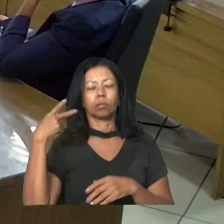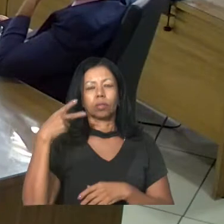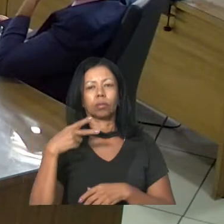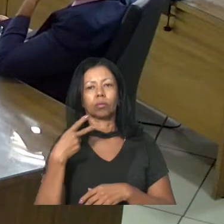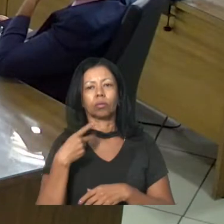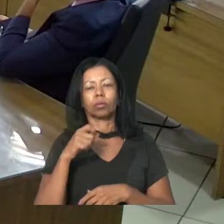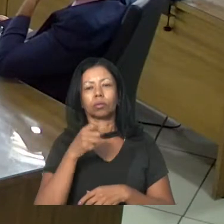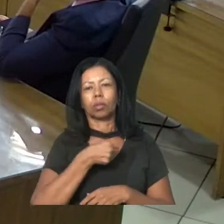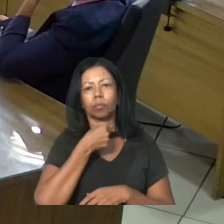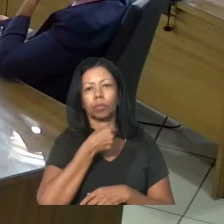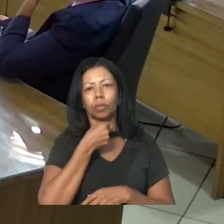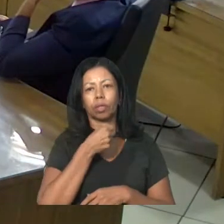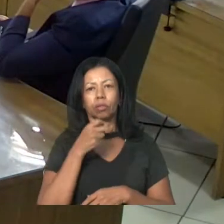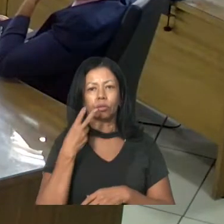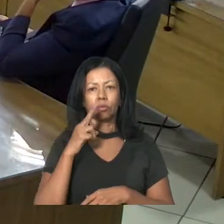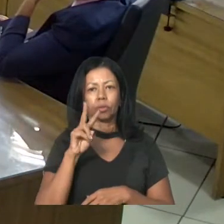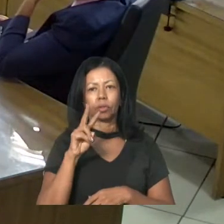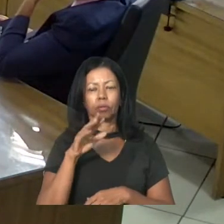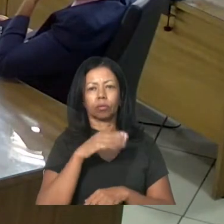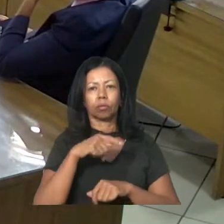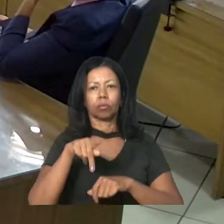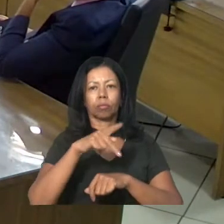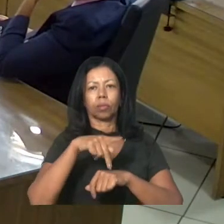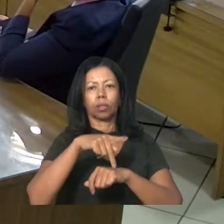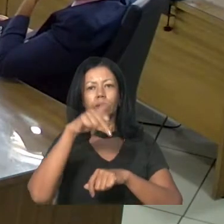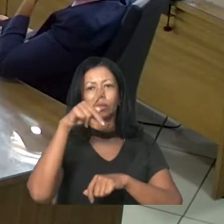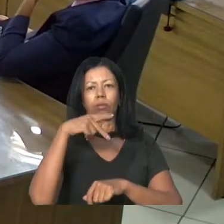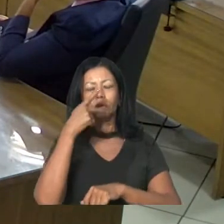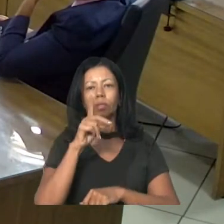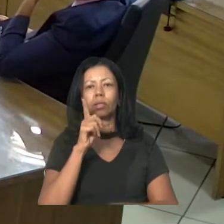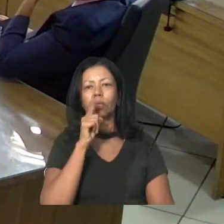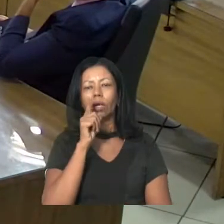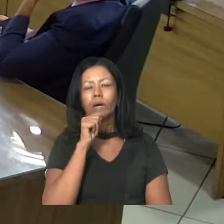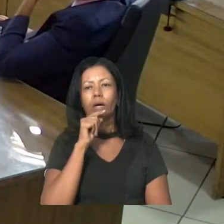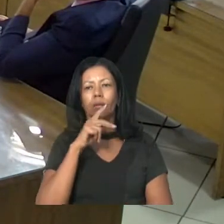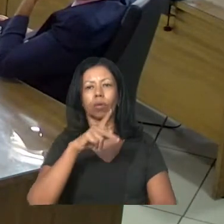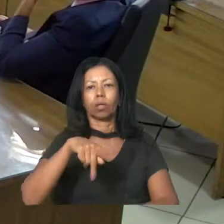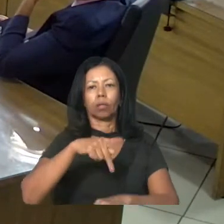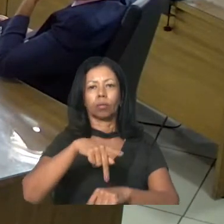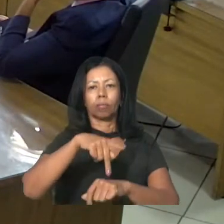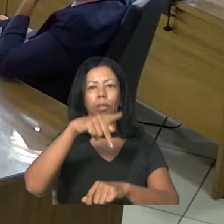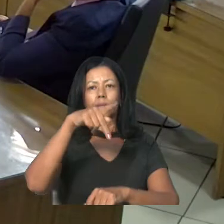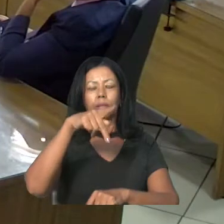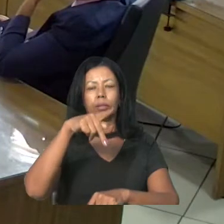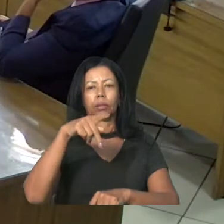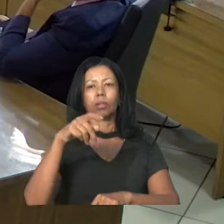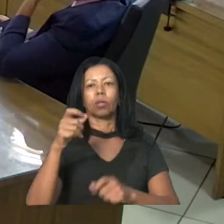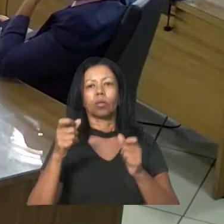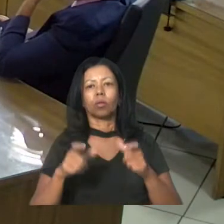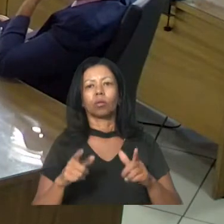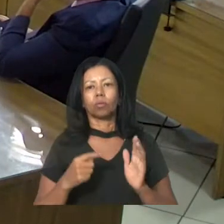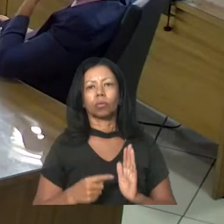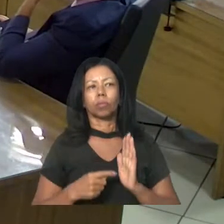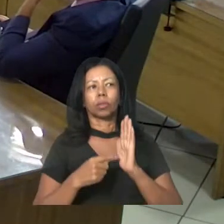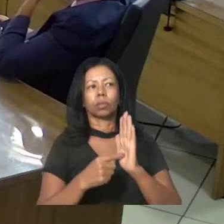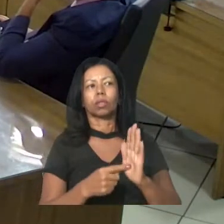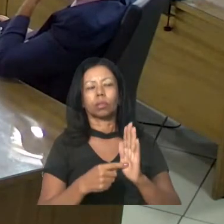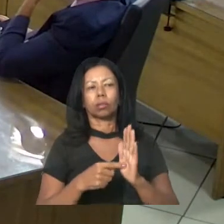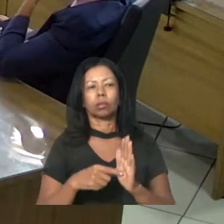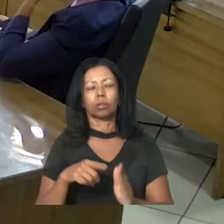todo o país, dizendo sobre o mapa da água em nosso país, onde foi apontado em